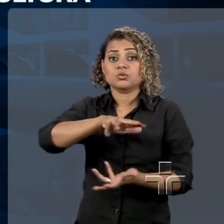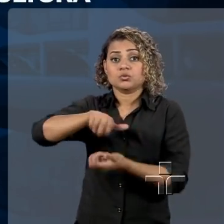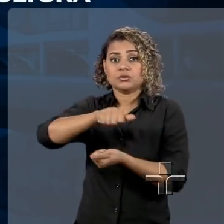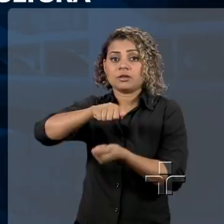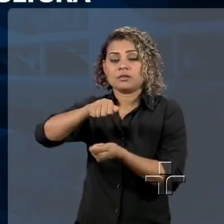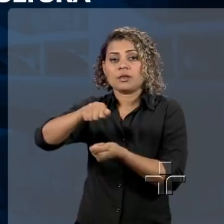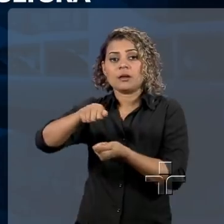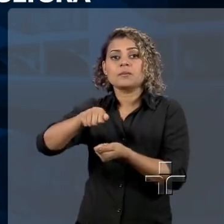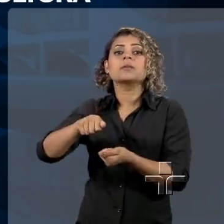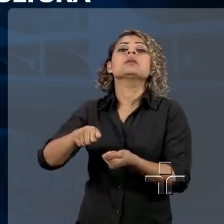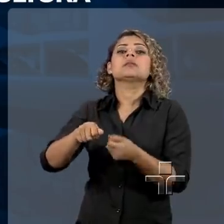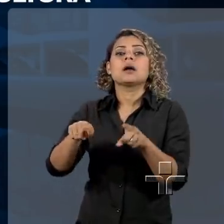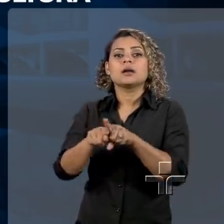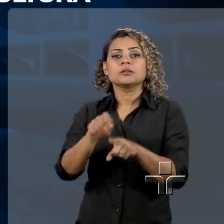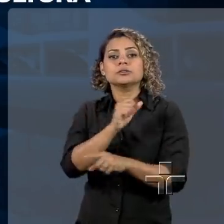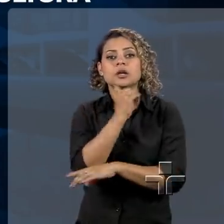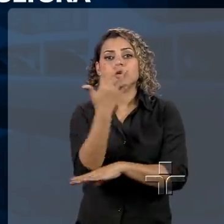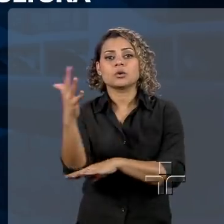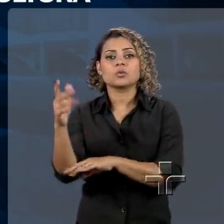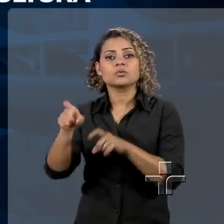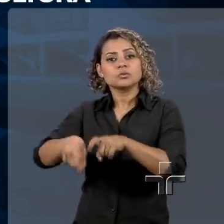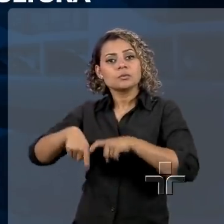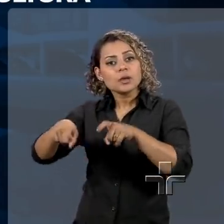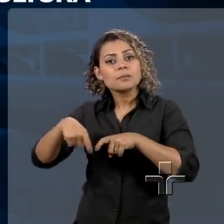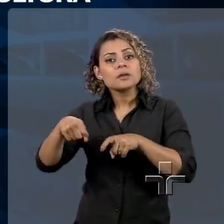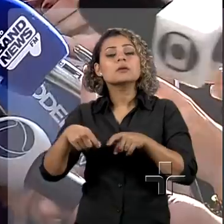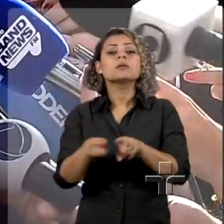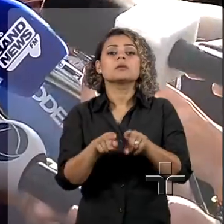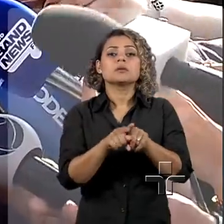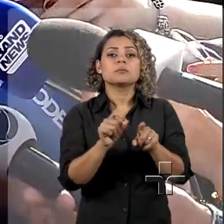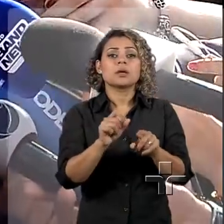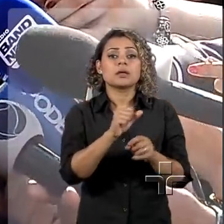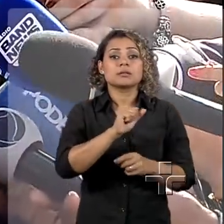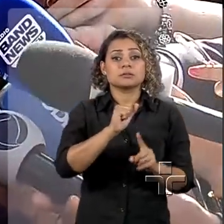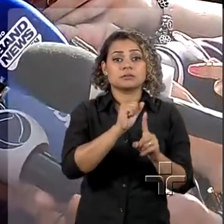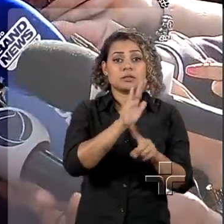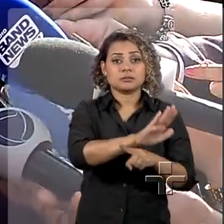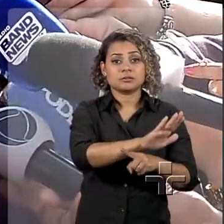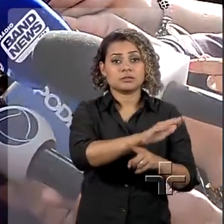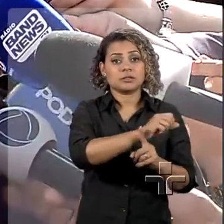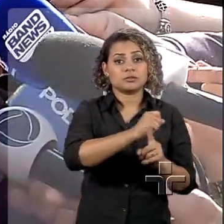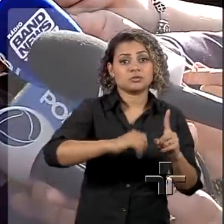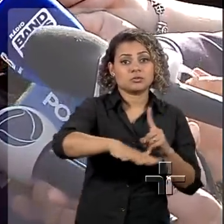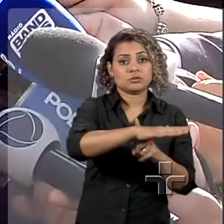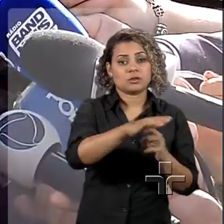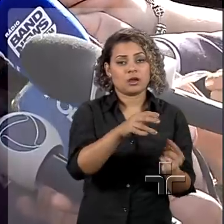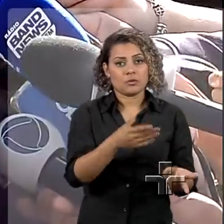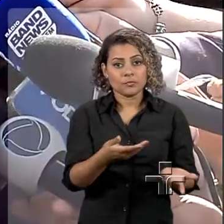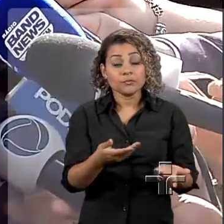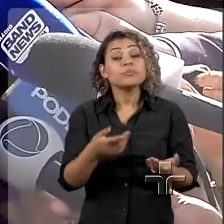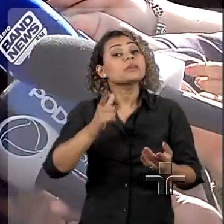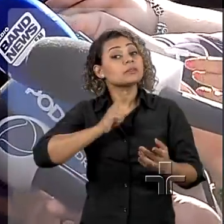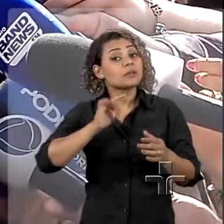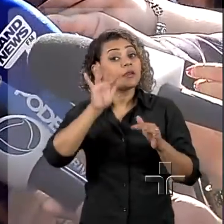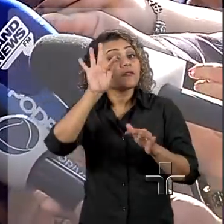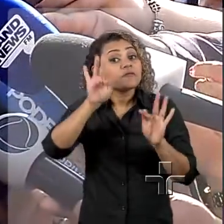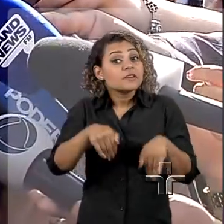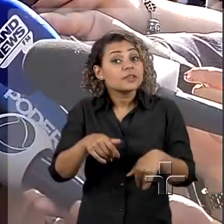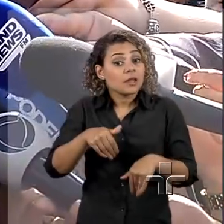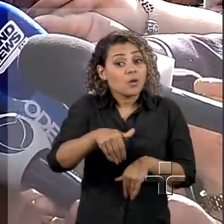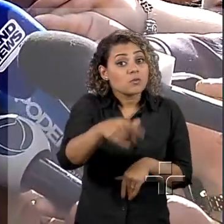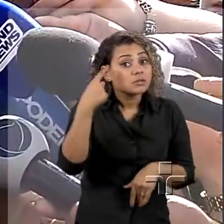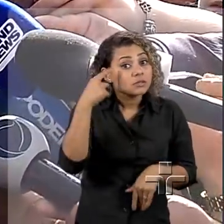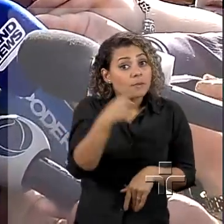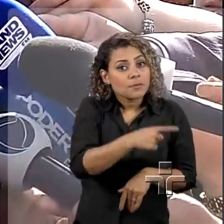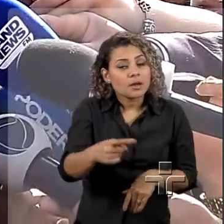agricultura e meio ambiente e saúde e assistência social. Deveremos, já até o final da semana, ter